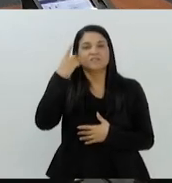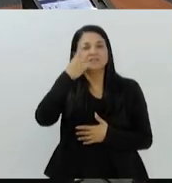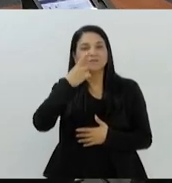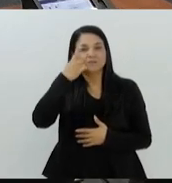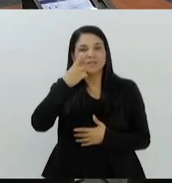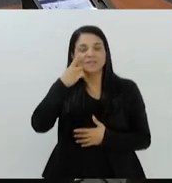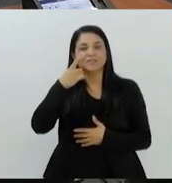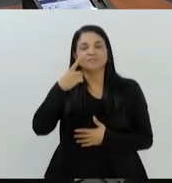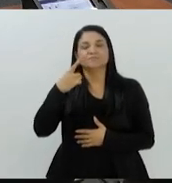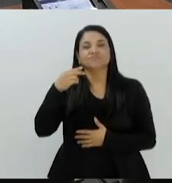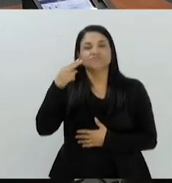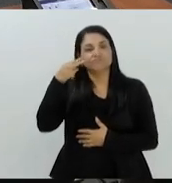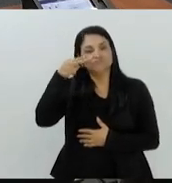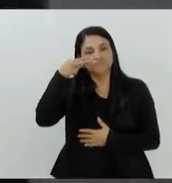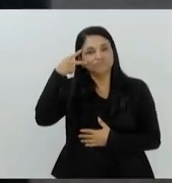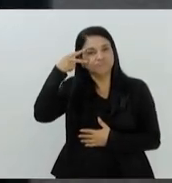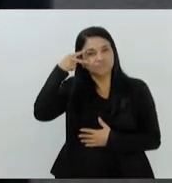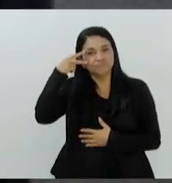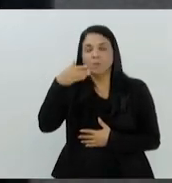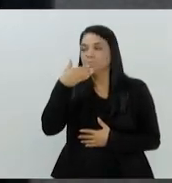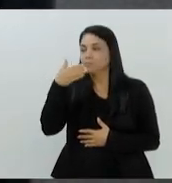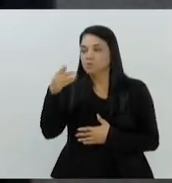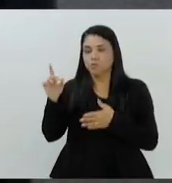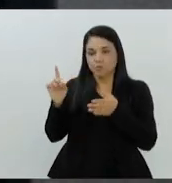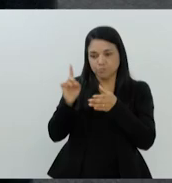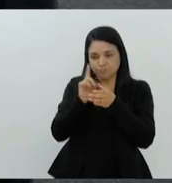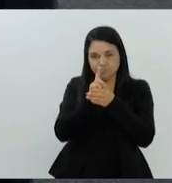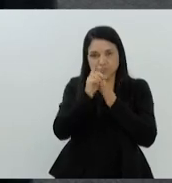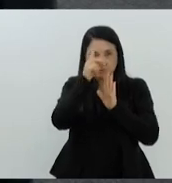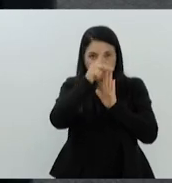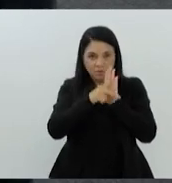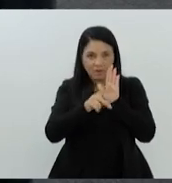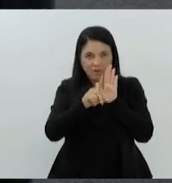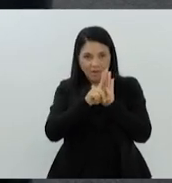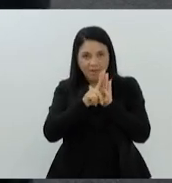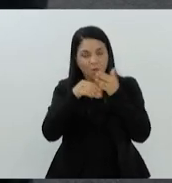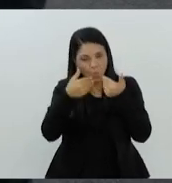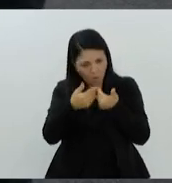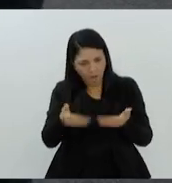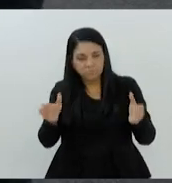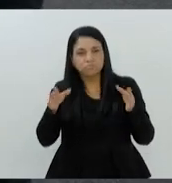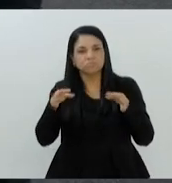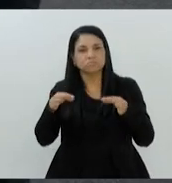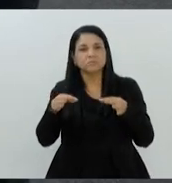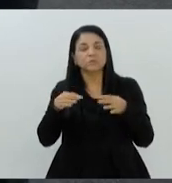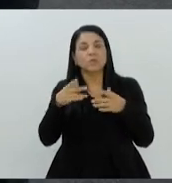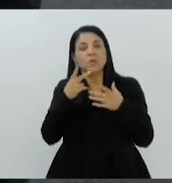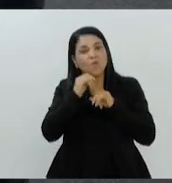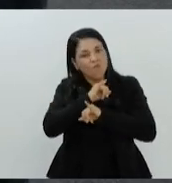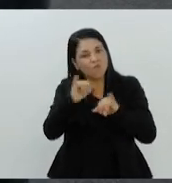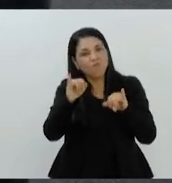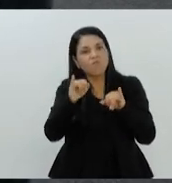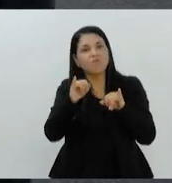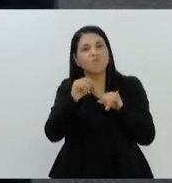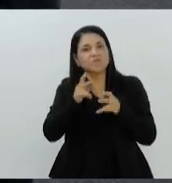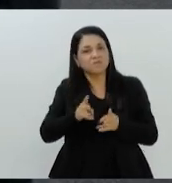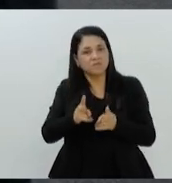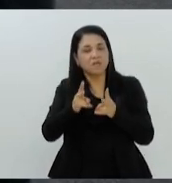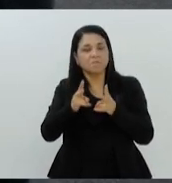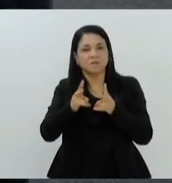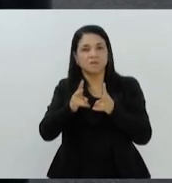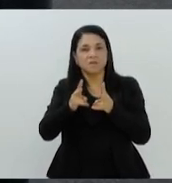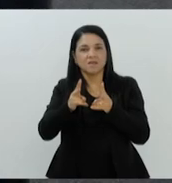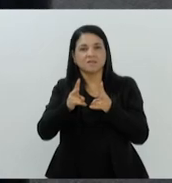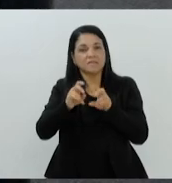Ju já pediu coautoria. Gostaria de abrir para todos, porque é o que eu falo sempre, essa questão, né,